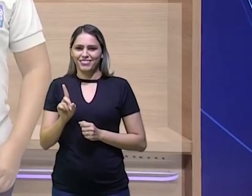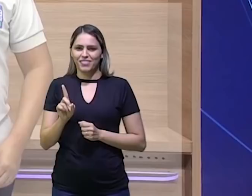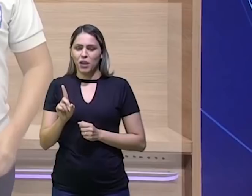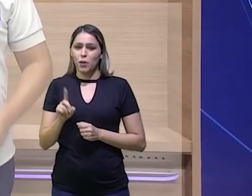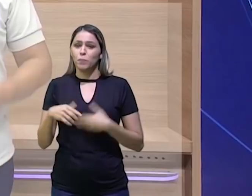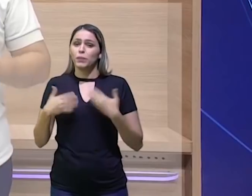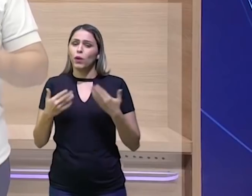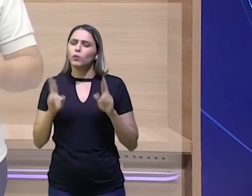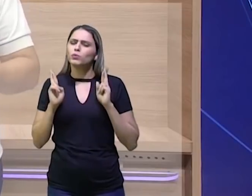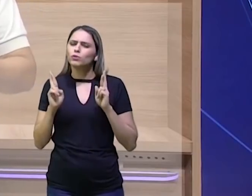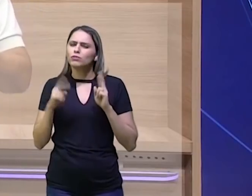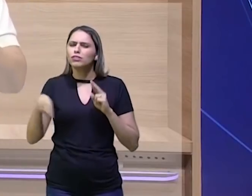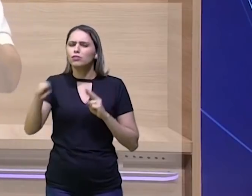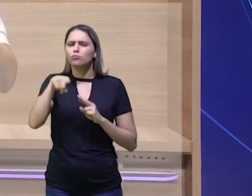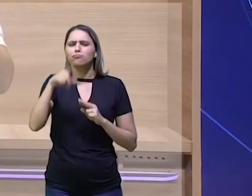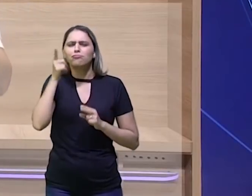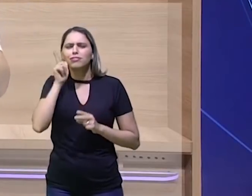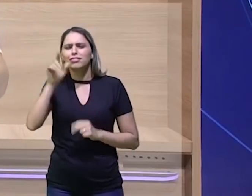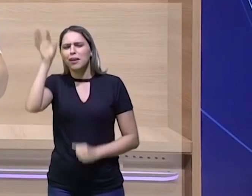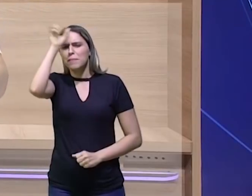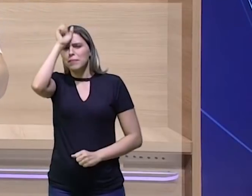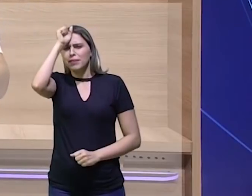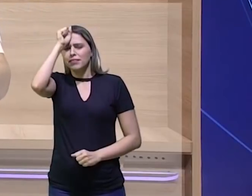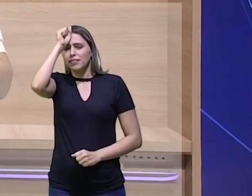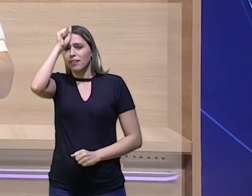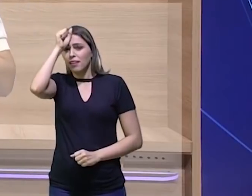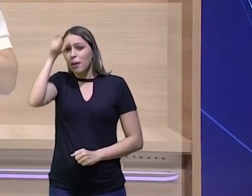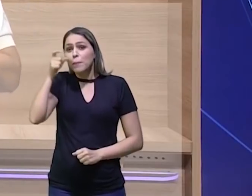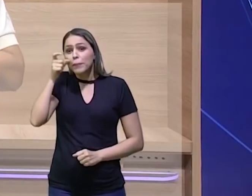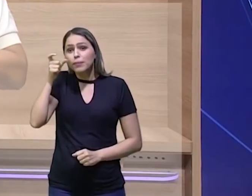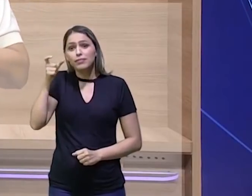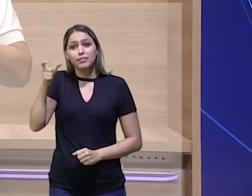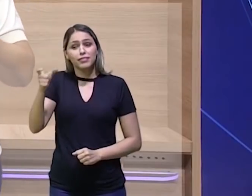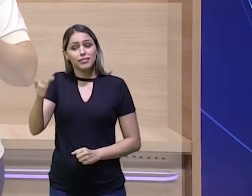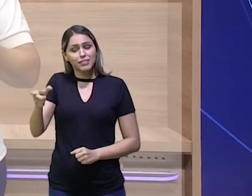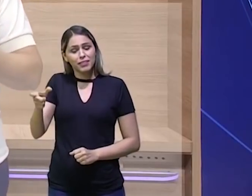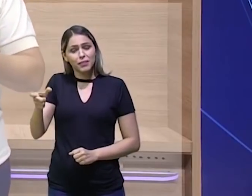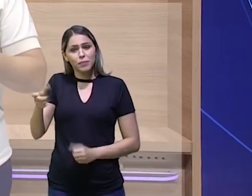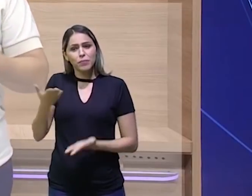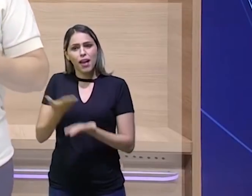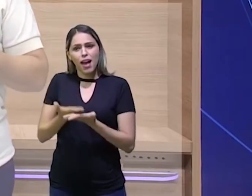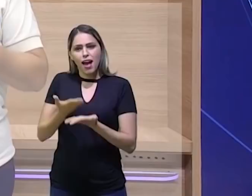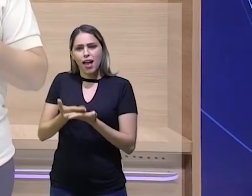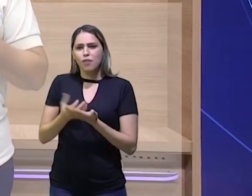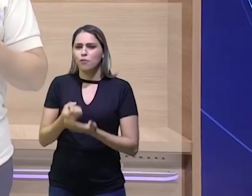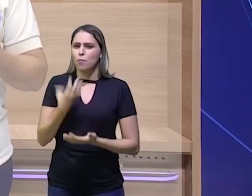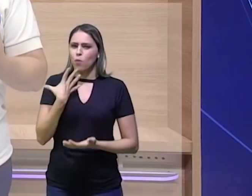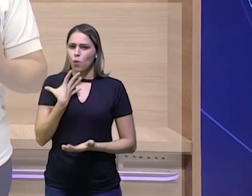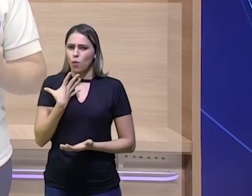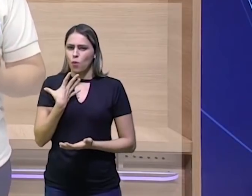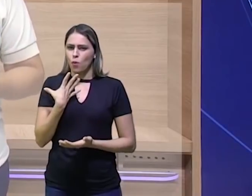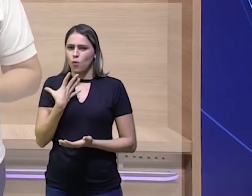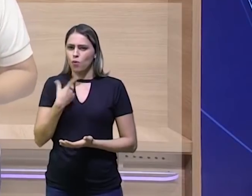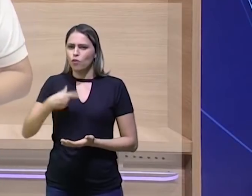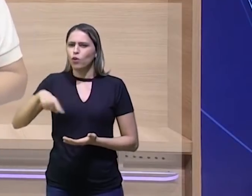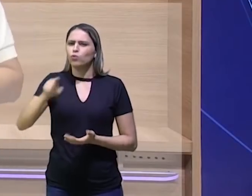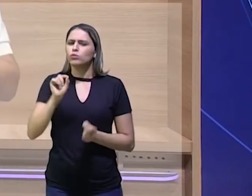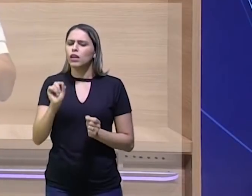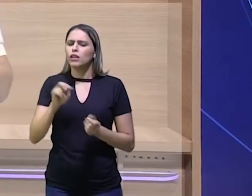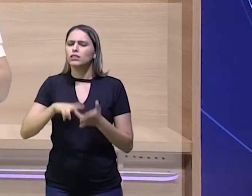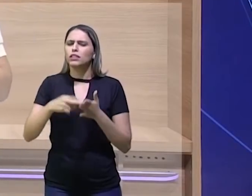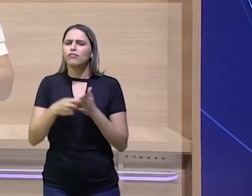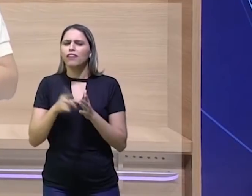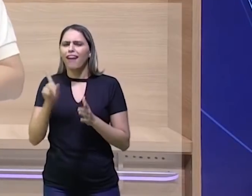Espero que você tenha aprendido, prestado atenção, né? A aula foi boa, foi para consolidar